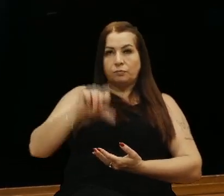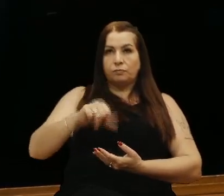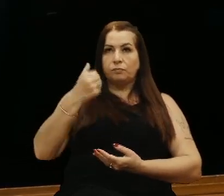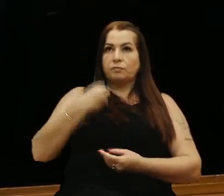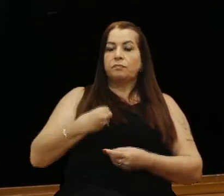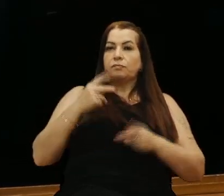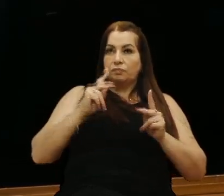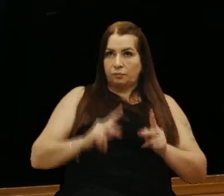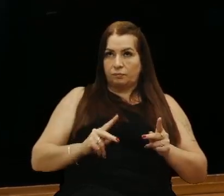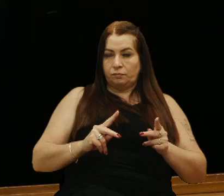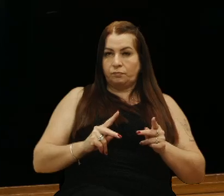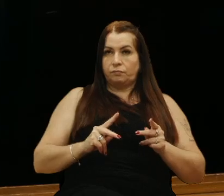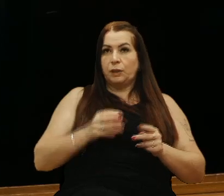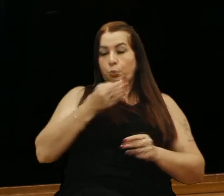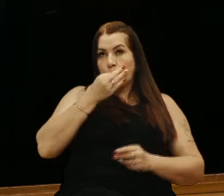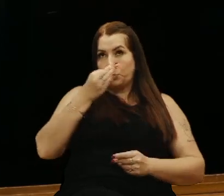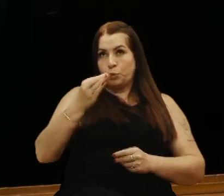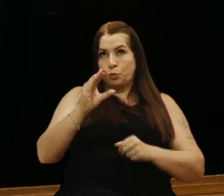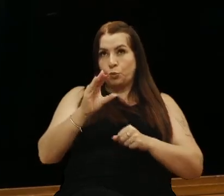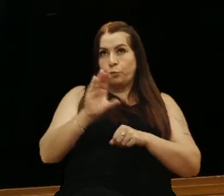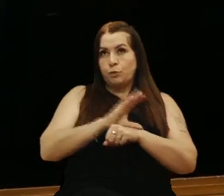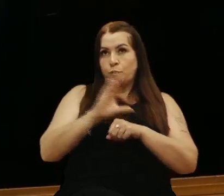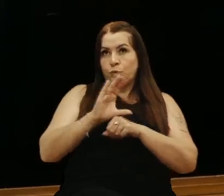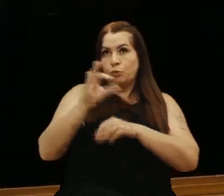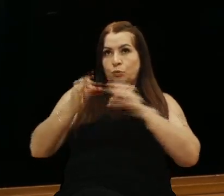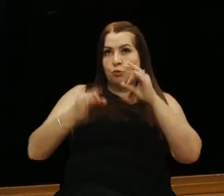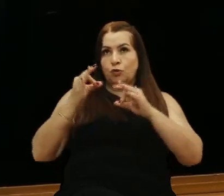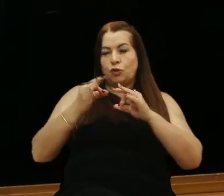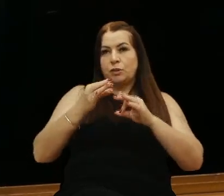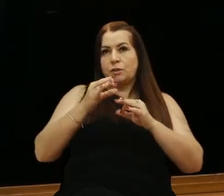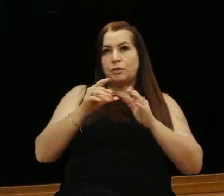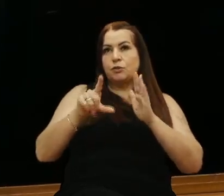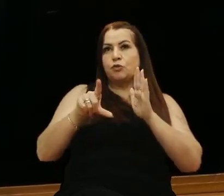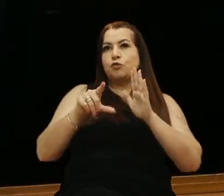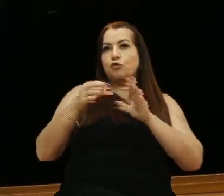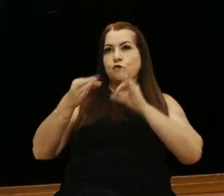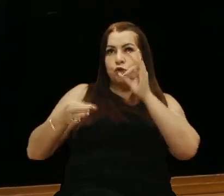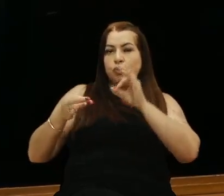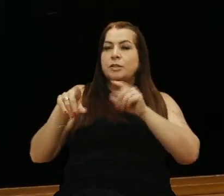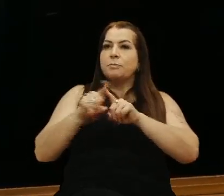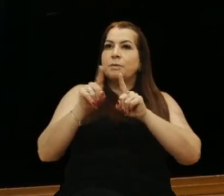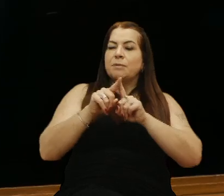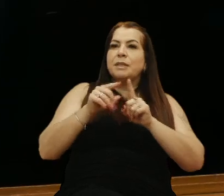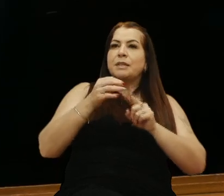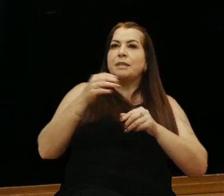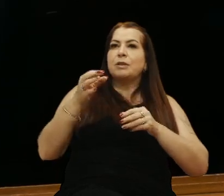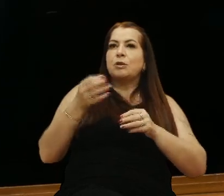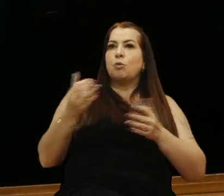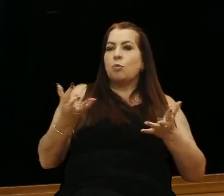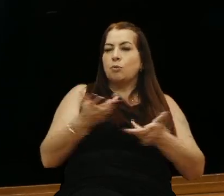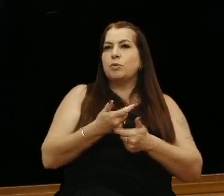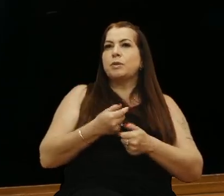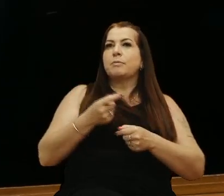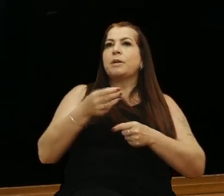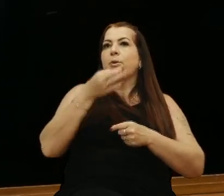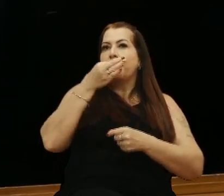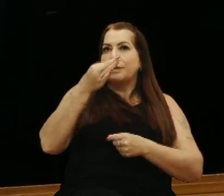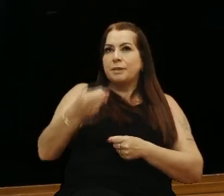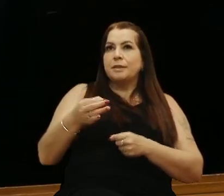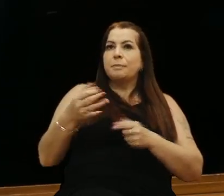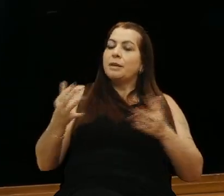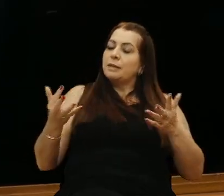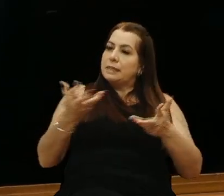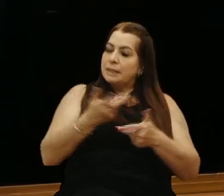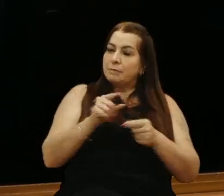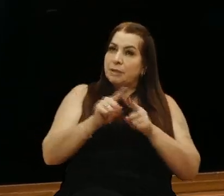das pessoas. O parecer da Comissão de Constituição e Justiça é um parecer excelente, o parecer da Comissão de Desenvolvimento Econômico é um parecer